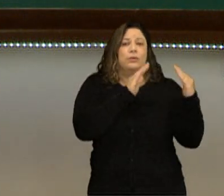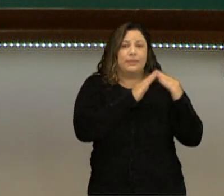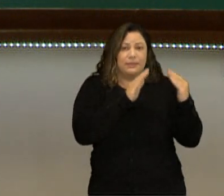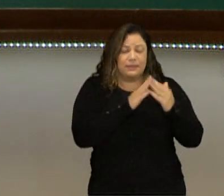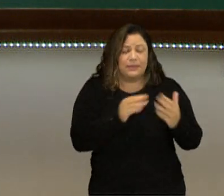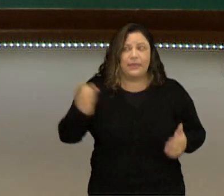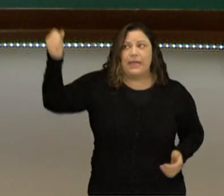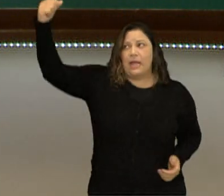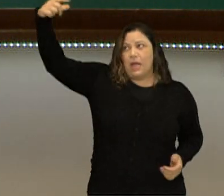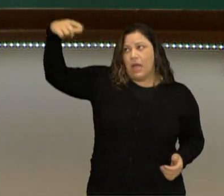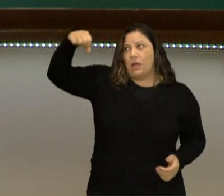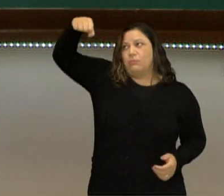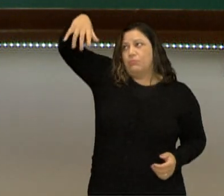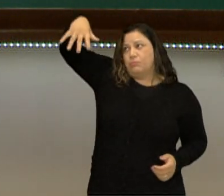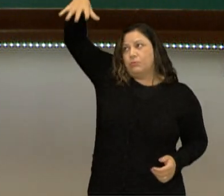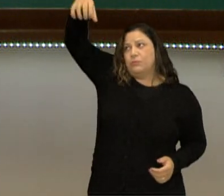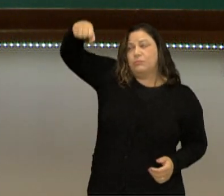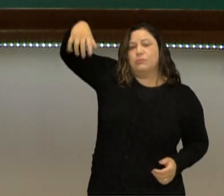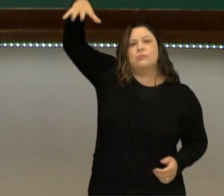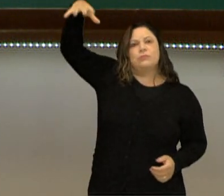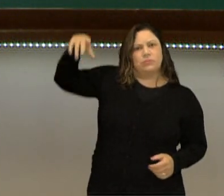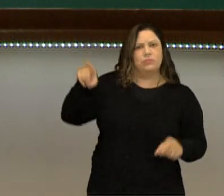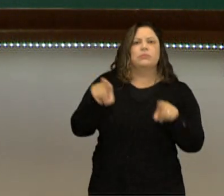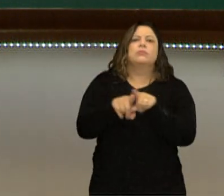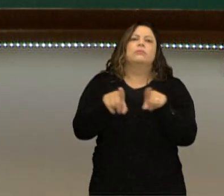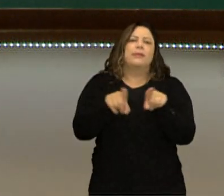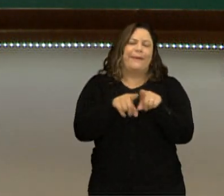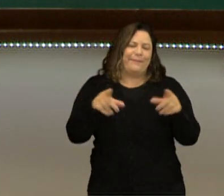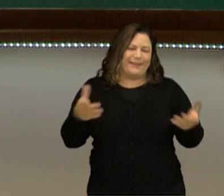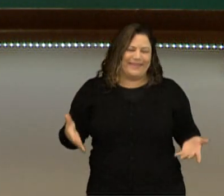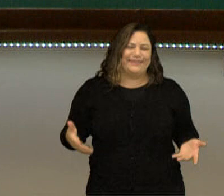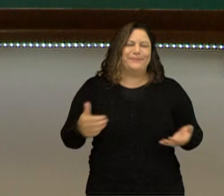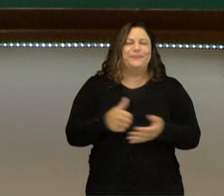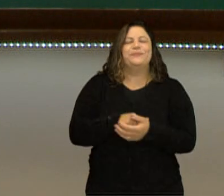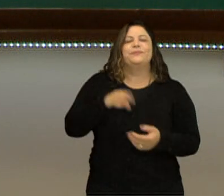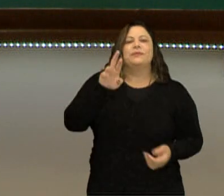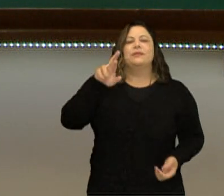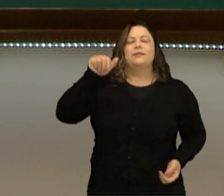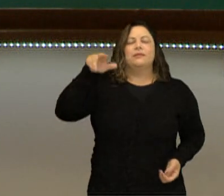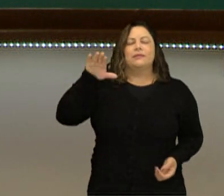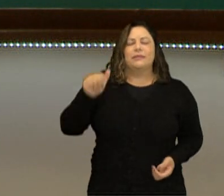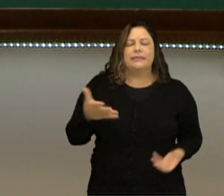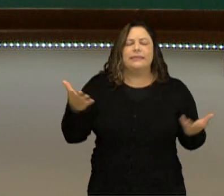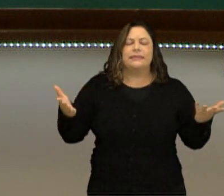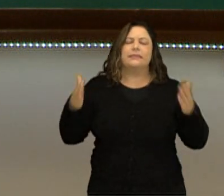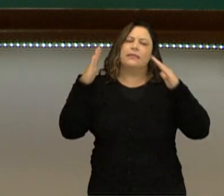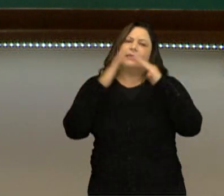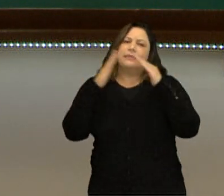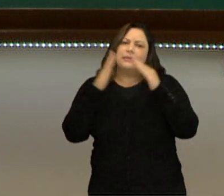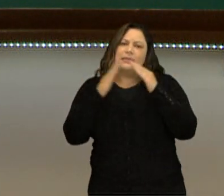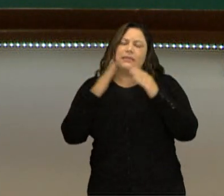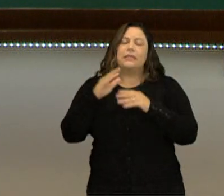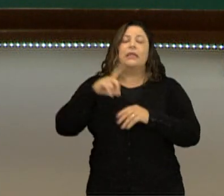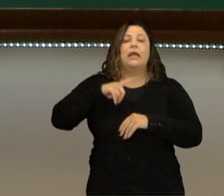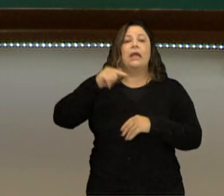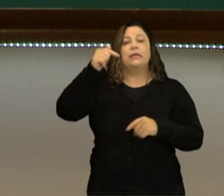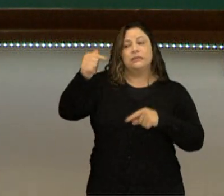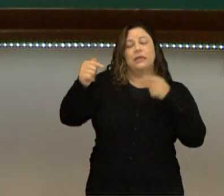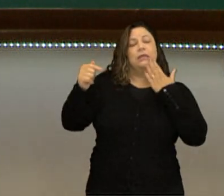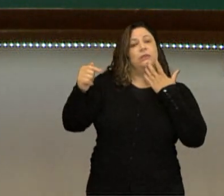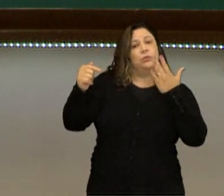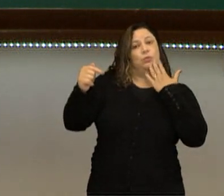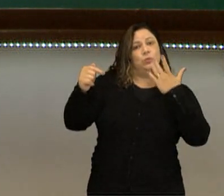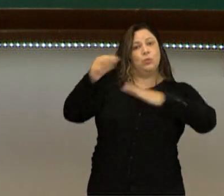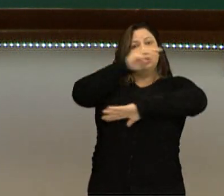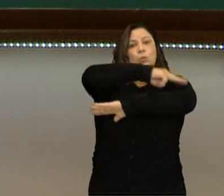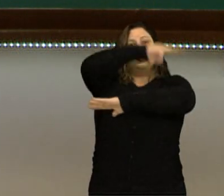luz que vem das lâmpadas também é luz branca. Então, a luz que vem da casa, ela tem as 7 cores do arco-íris.